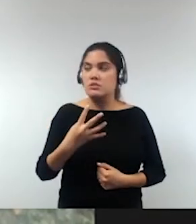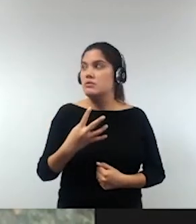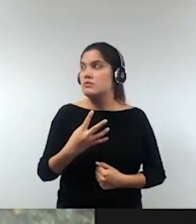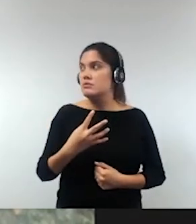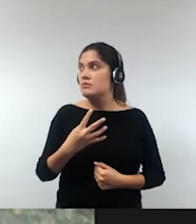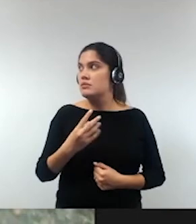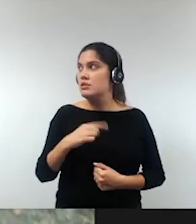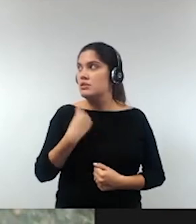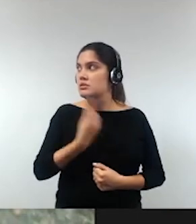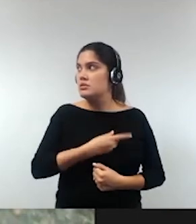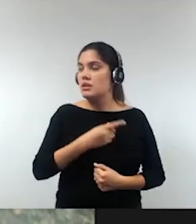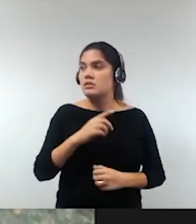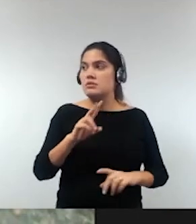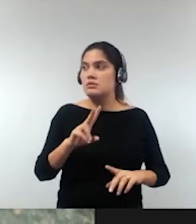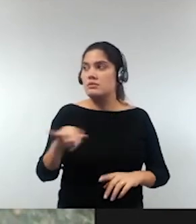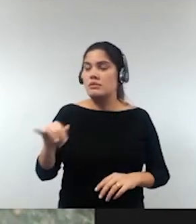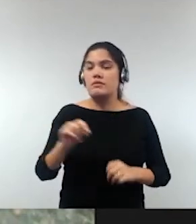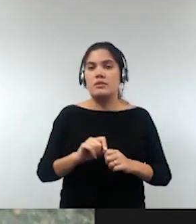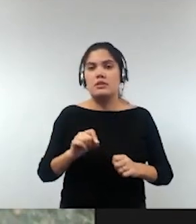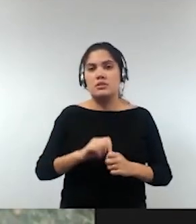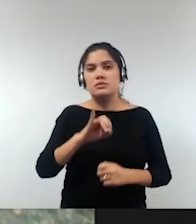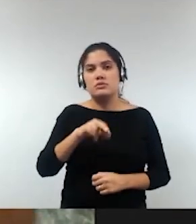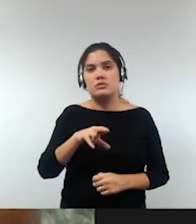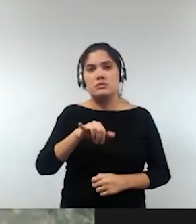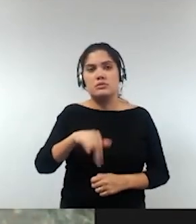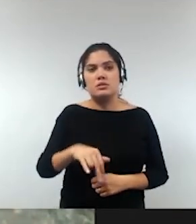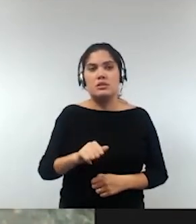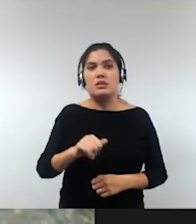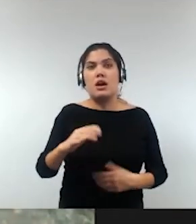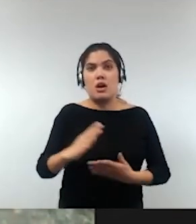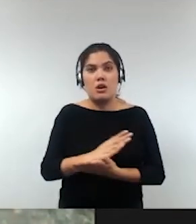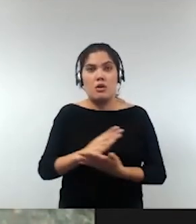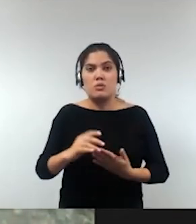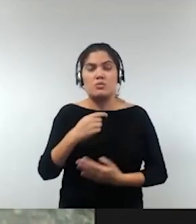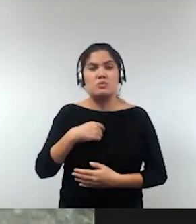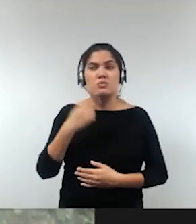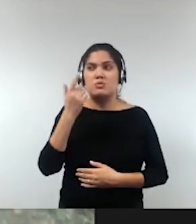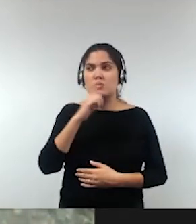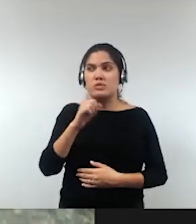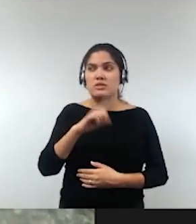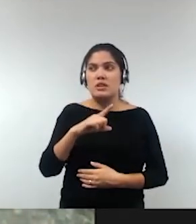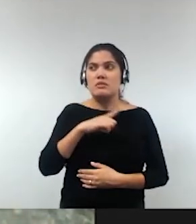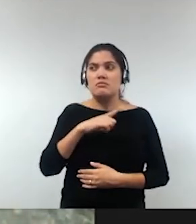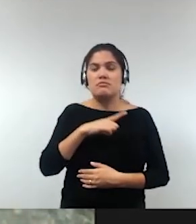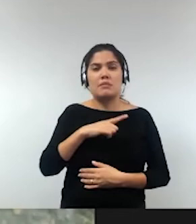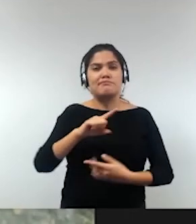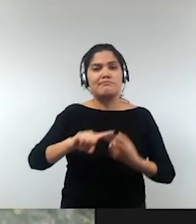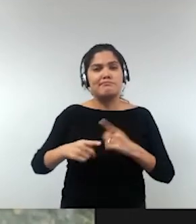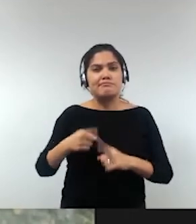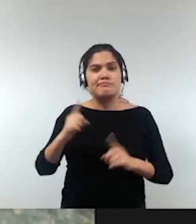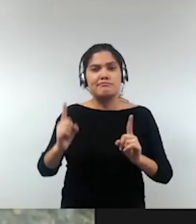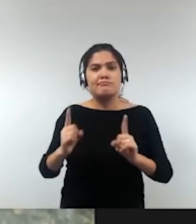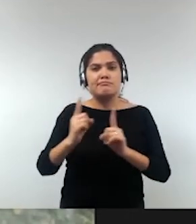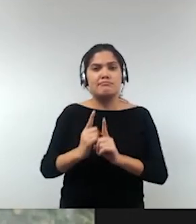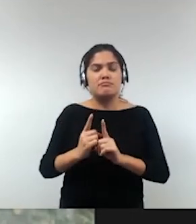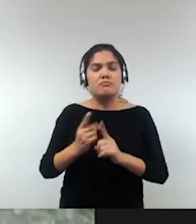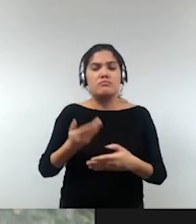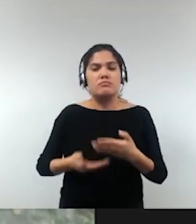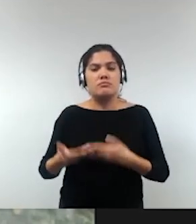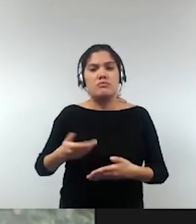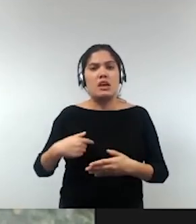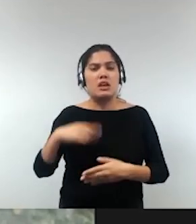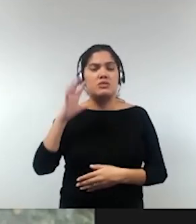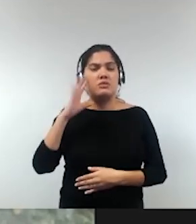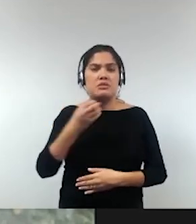e vai gostar. E como eu disse a Juliana, tem casos que você nem precisaria, na verdade, de um mediador, uma negociação direta funcionaria